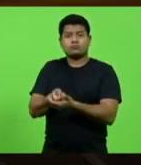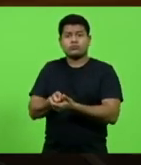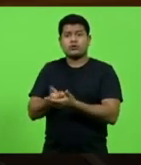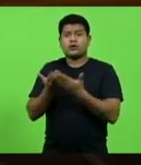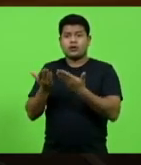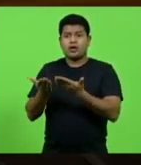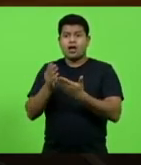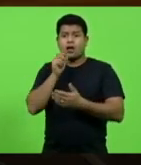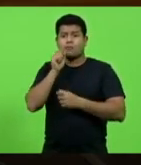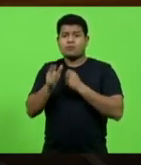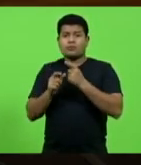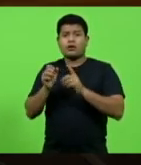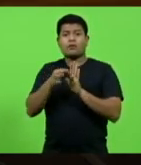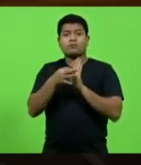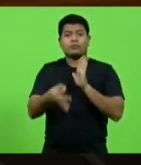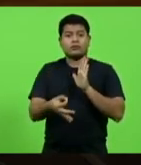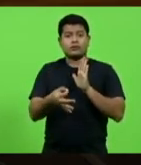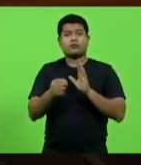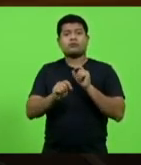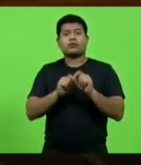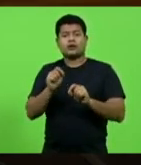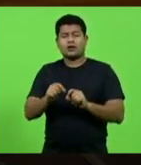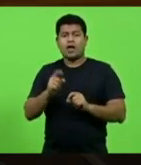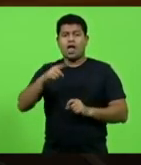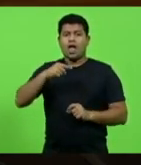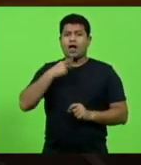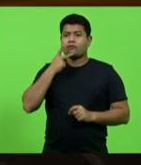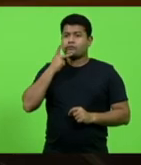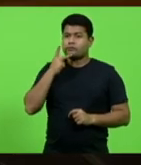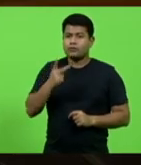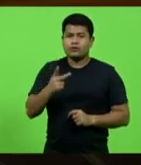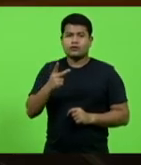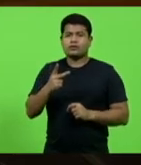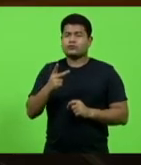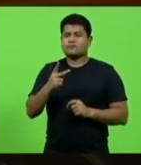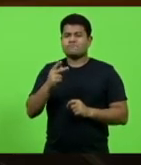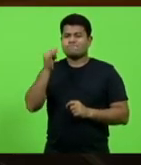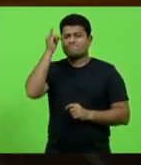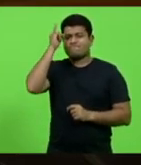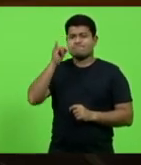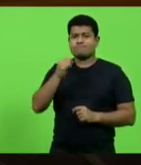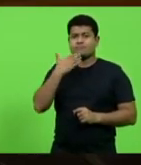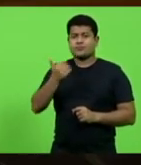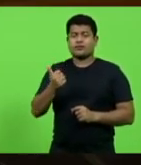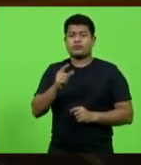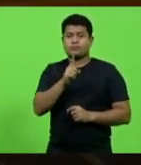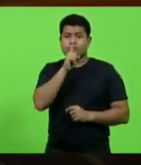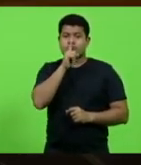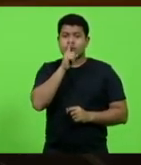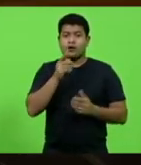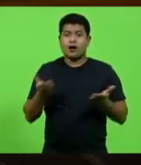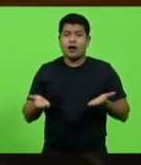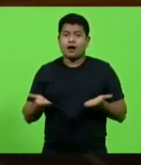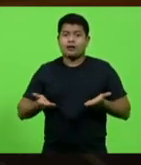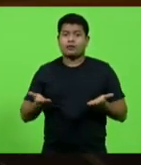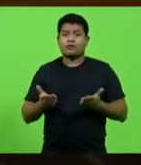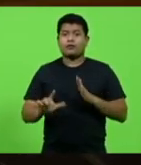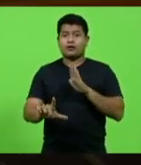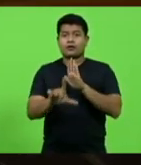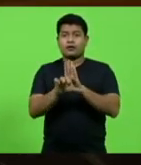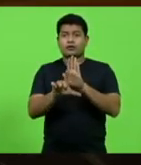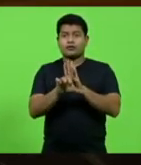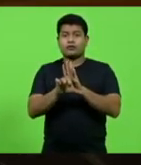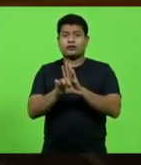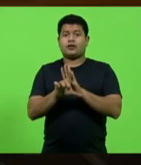é não impondo a ele nada errado. Portanto, agora no caso específico da Lei de Educação